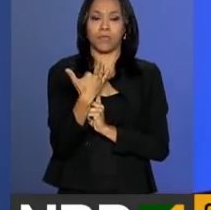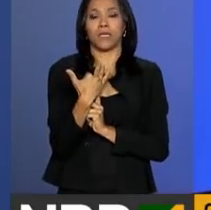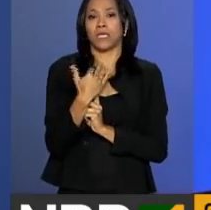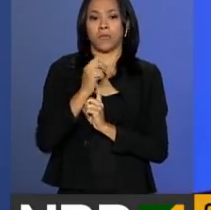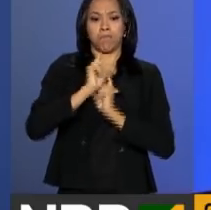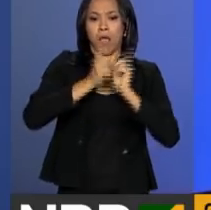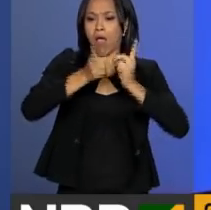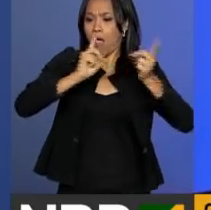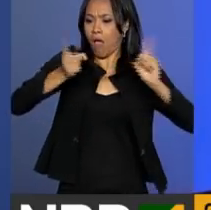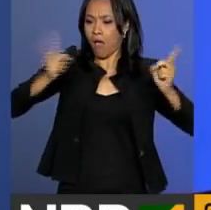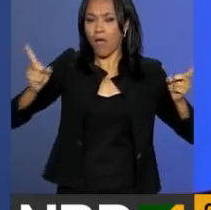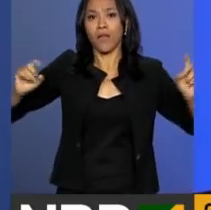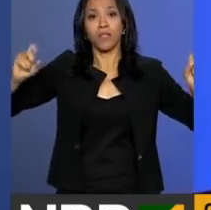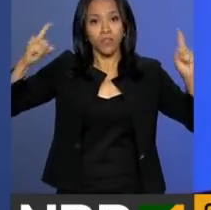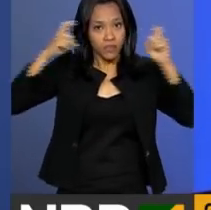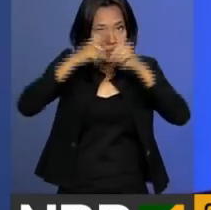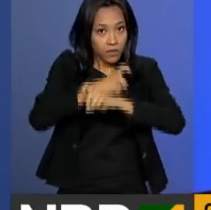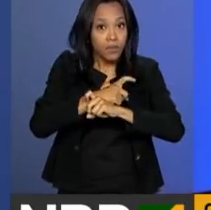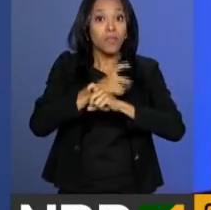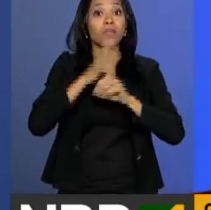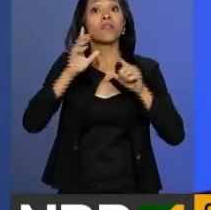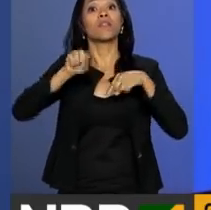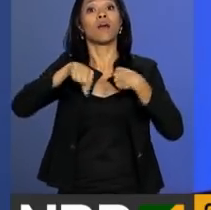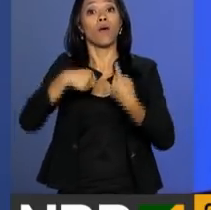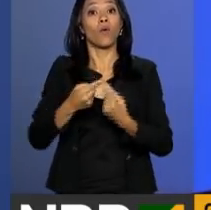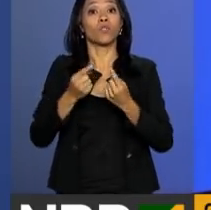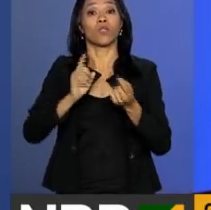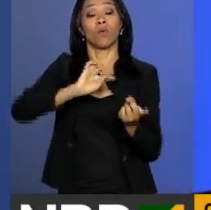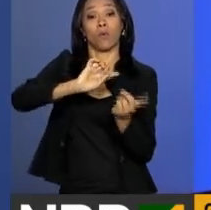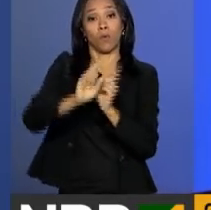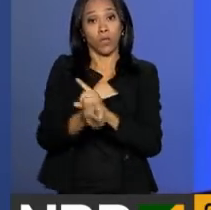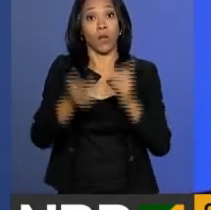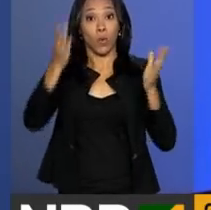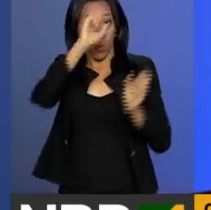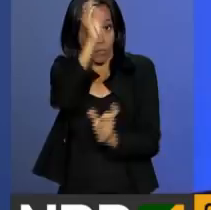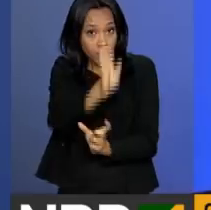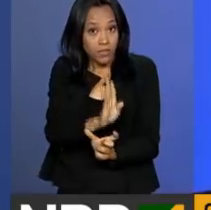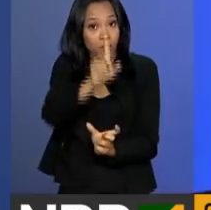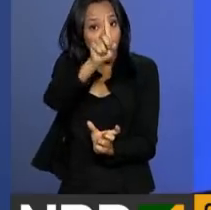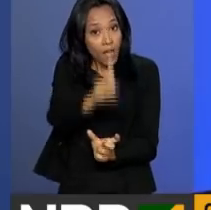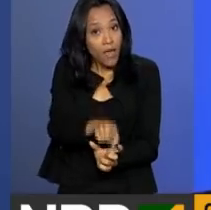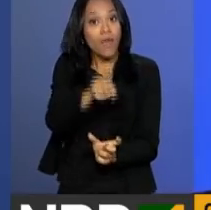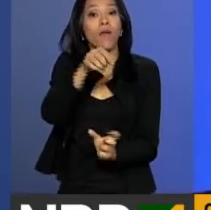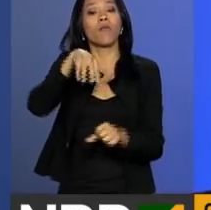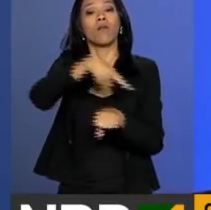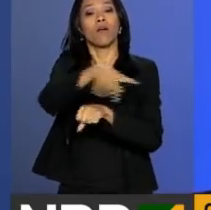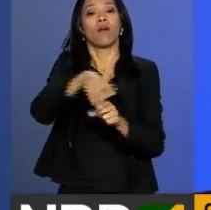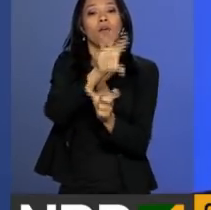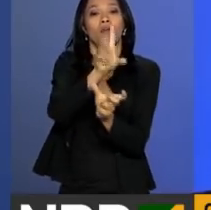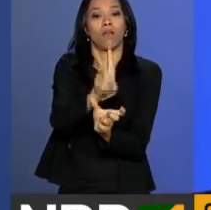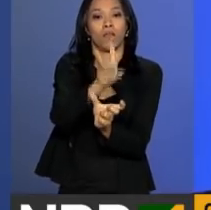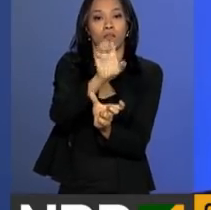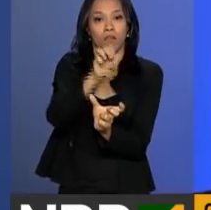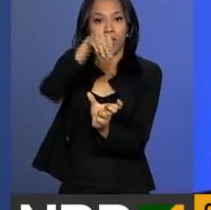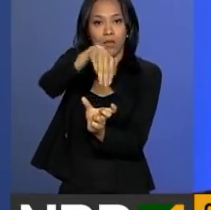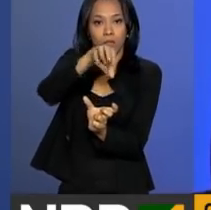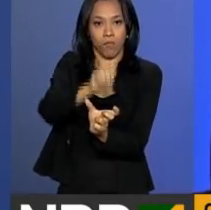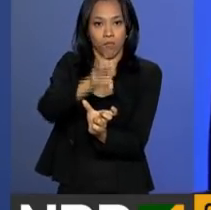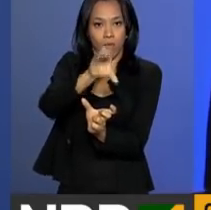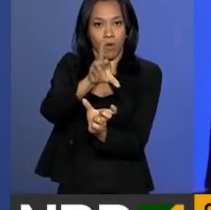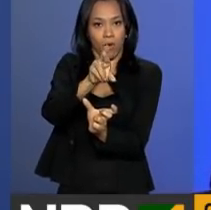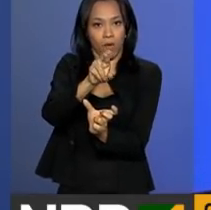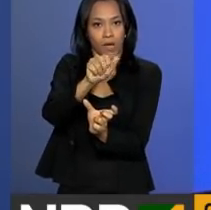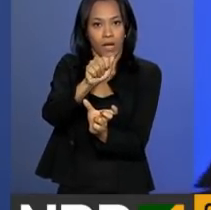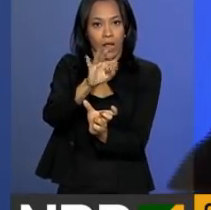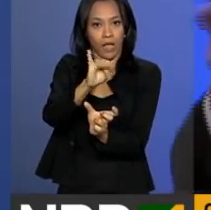que enfatizou se até do vocabulário ou seja o brasil é um estado democrático de direito que é para dizer realmente que os